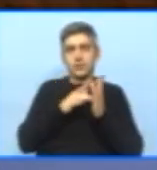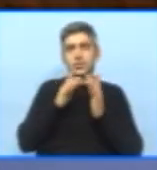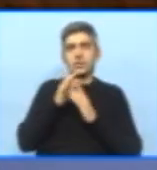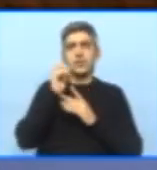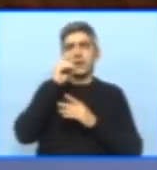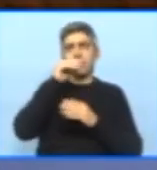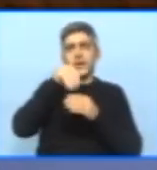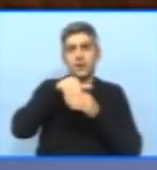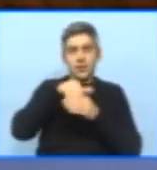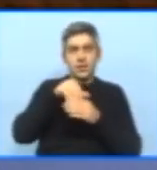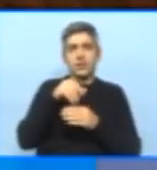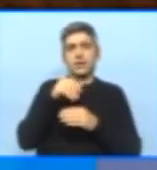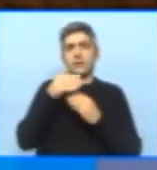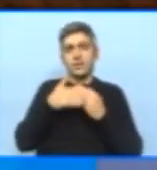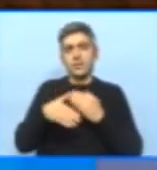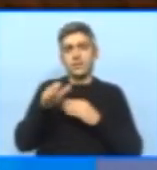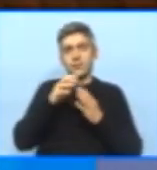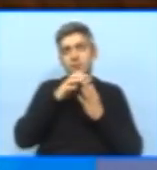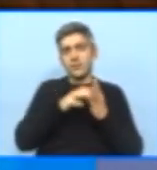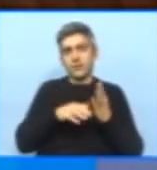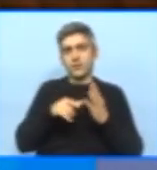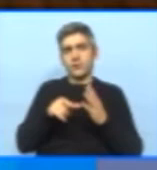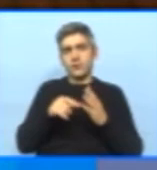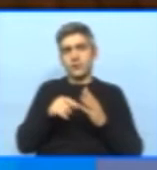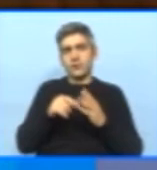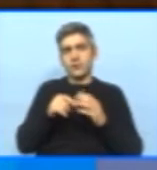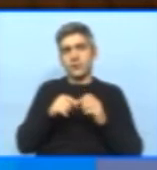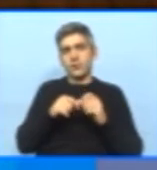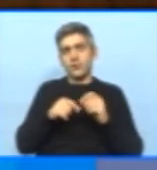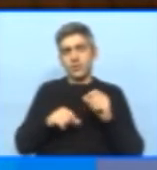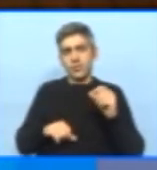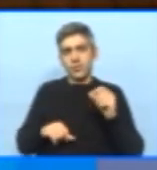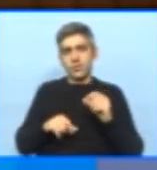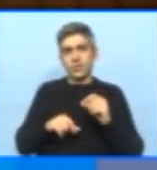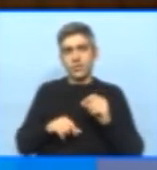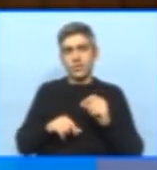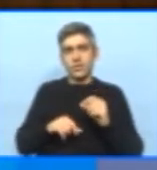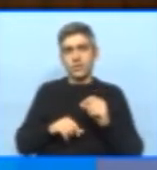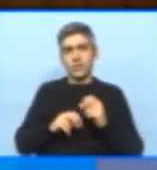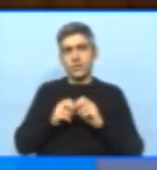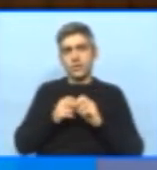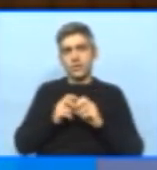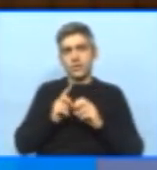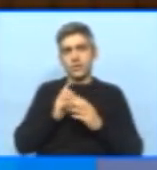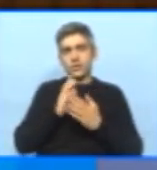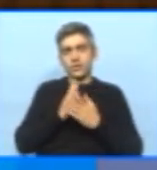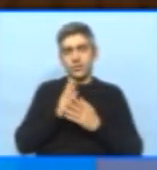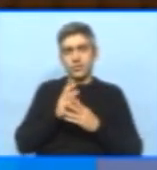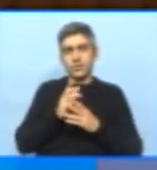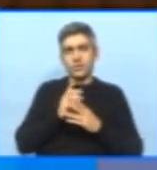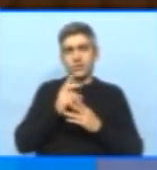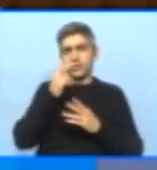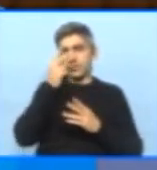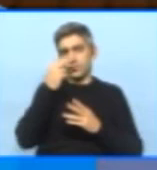não é? Porque vai, a partir a certa altura no texto, na sua versão longa, o problema já não vai ser